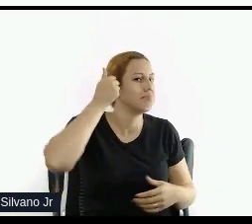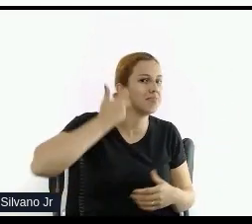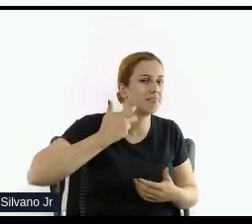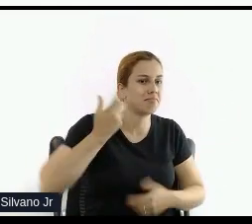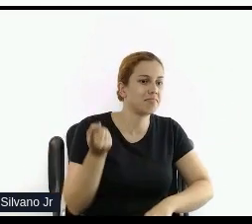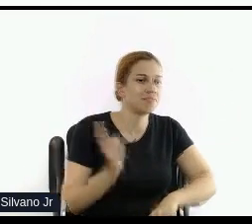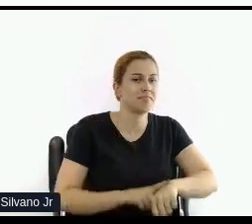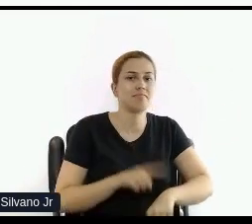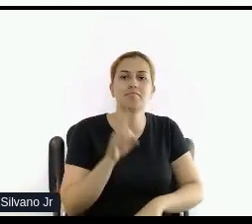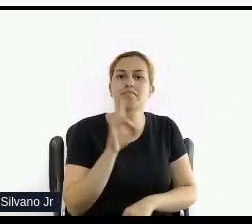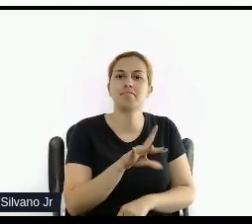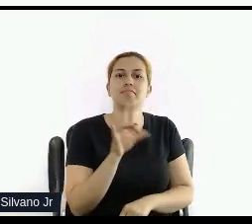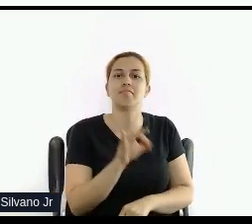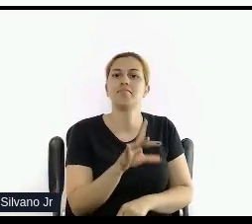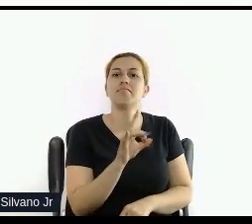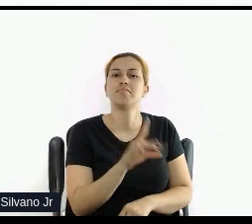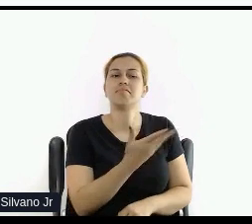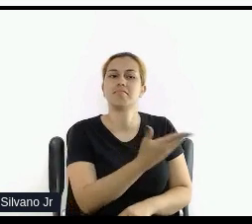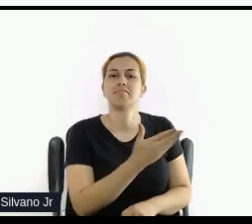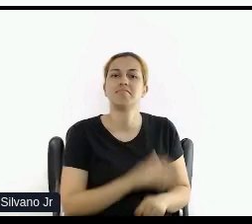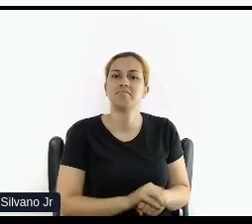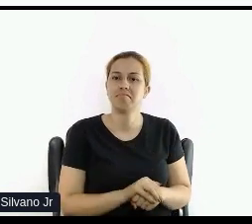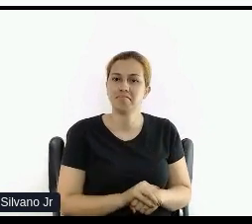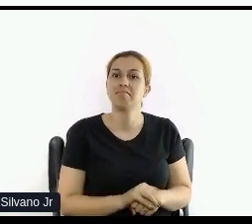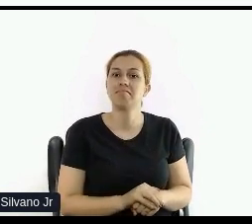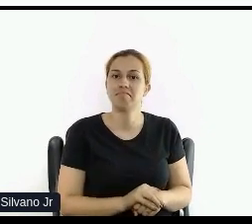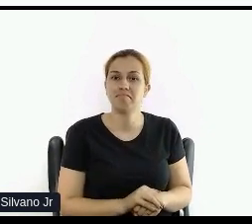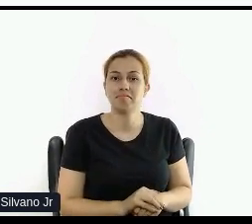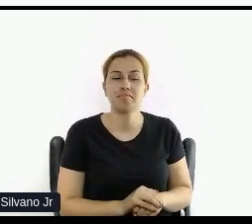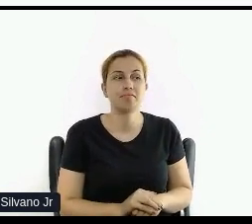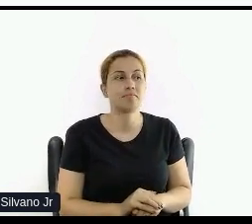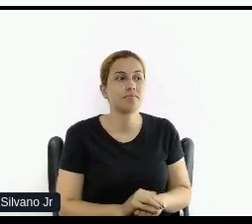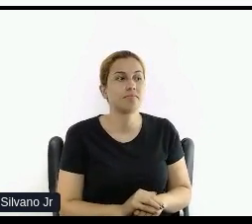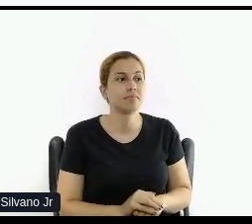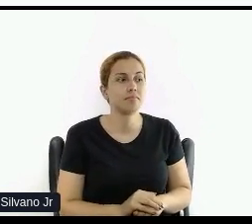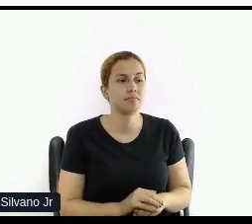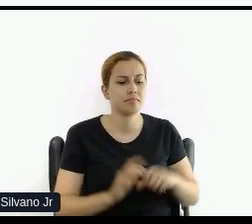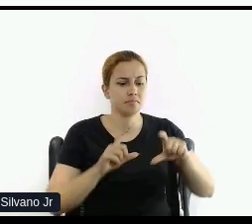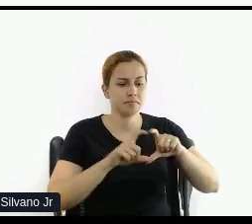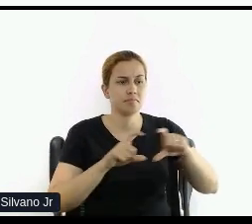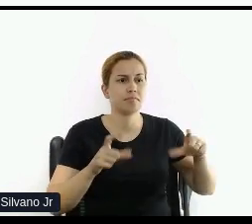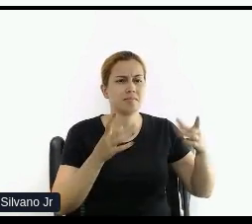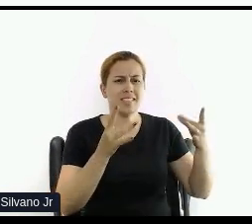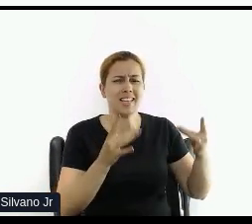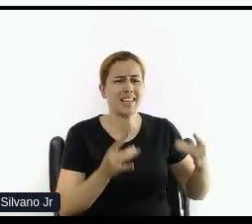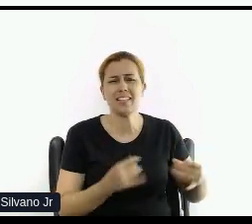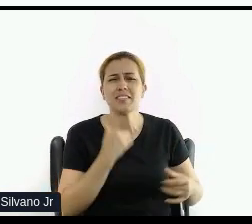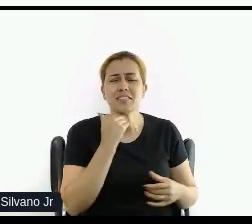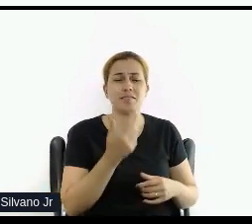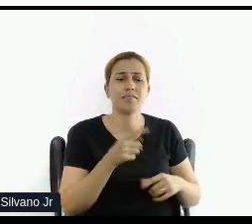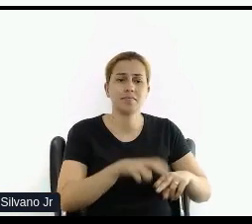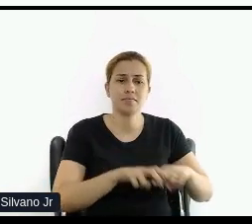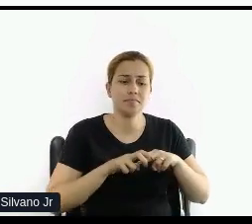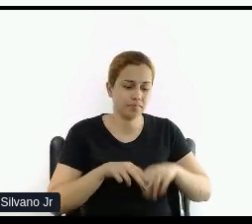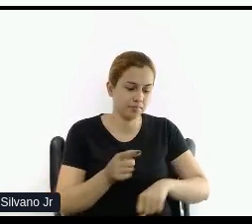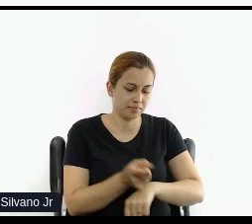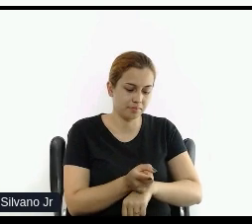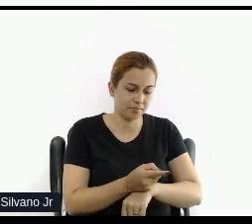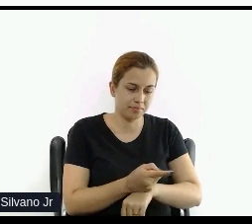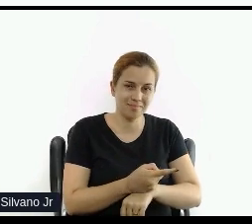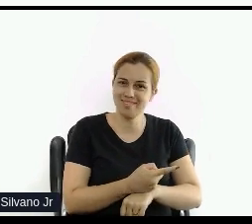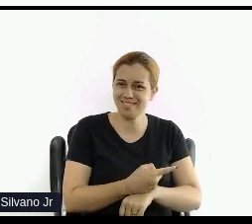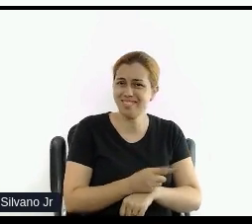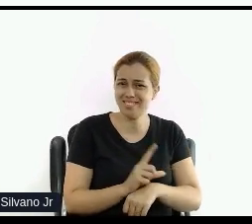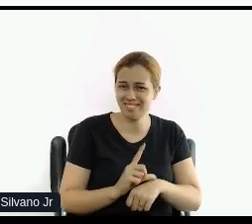automática para essa imagem, né? Aí eu coloquei aqui, eu não vou detalhar, pessoal, por conta do tempo, né? Mas coloquei, vocês podem ver com calma,